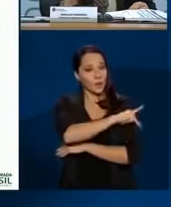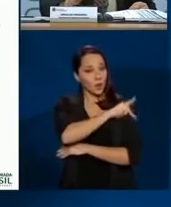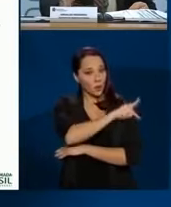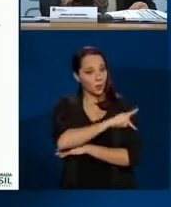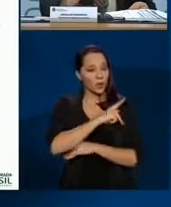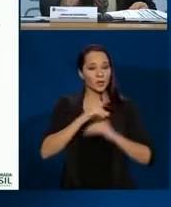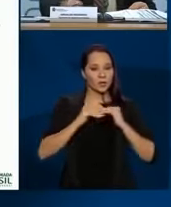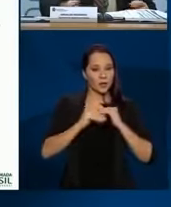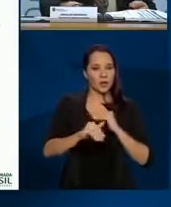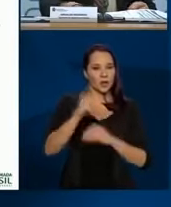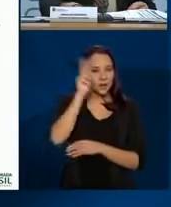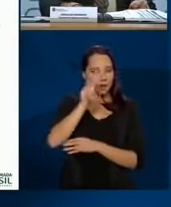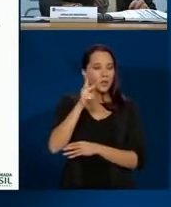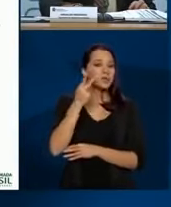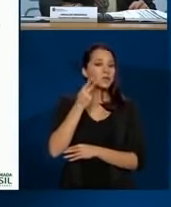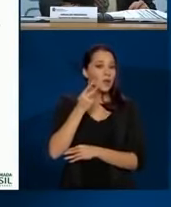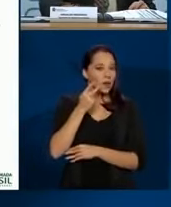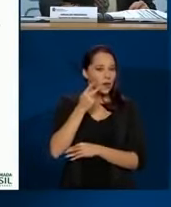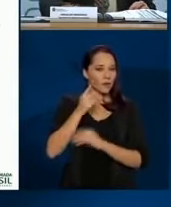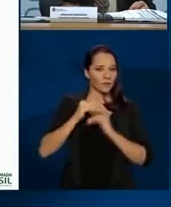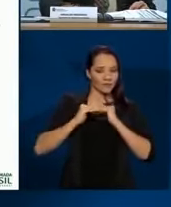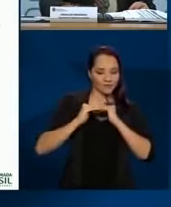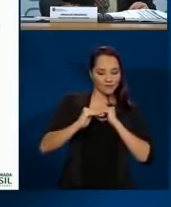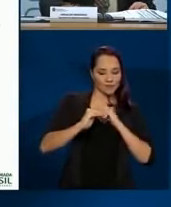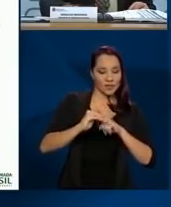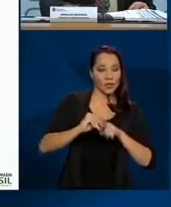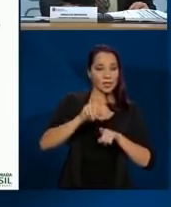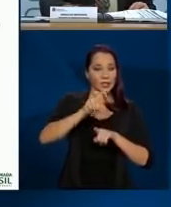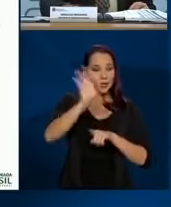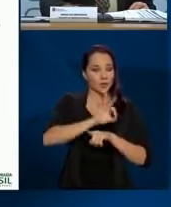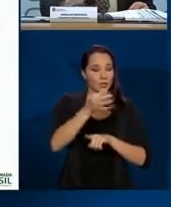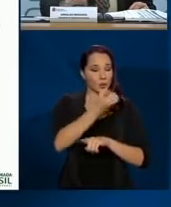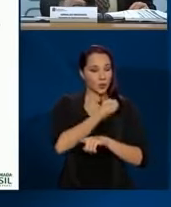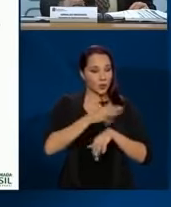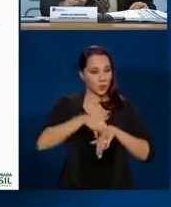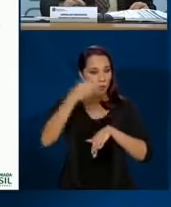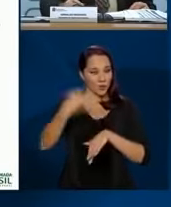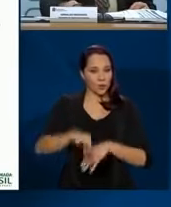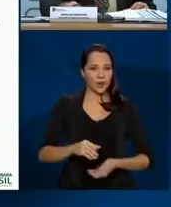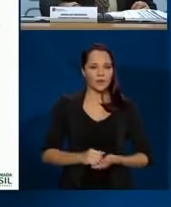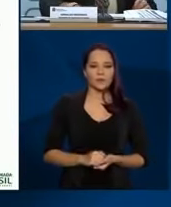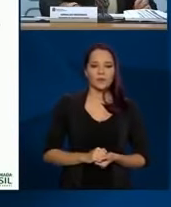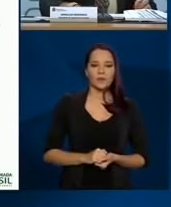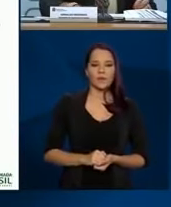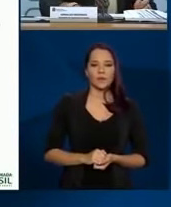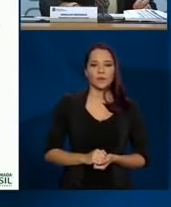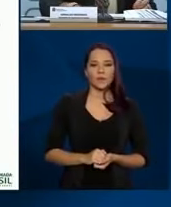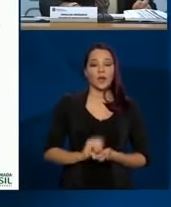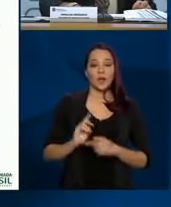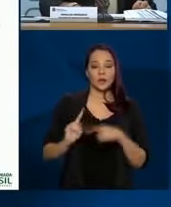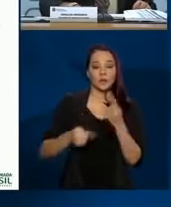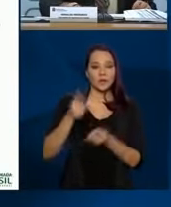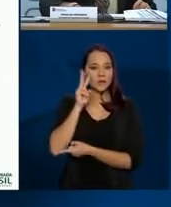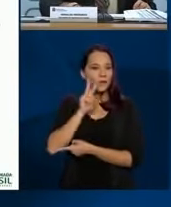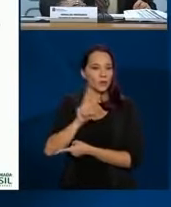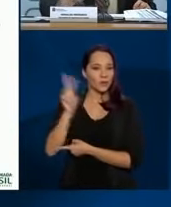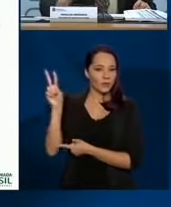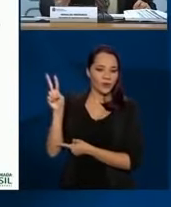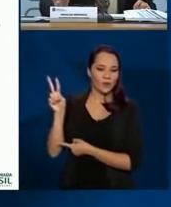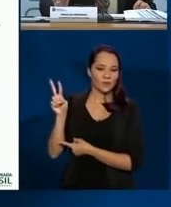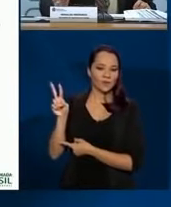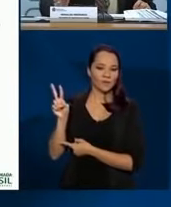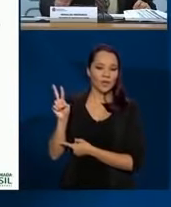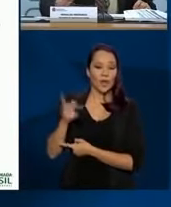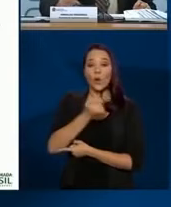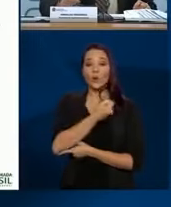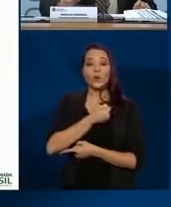que o Ceará ficou exatamente no ponto de corte de 5% em números de casos, em redução. Quando a gente vê, portanto, no